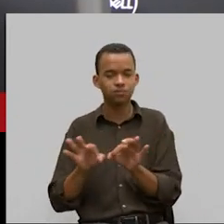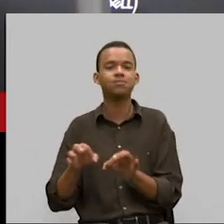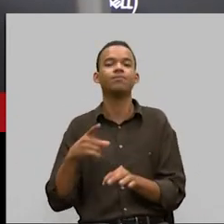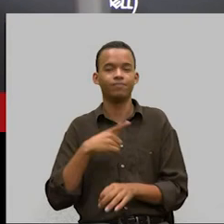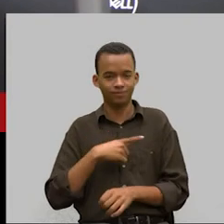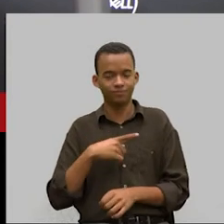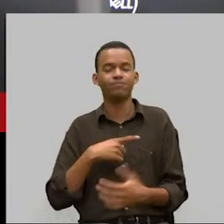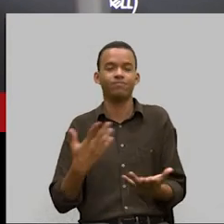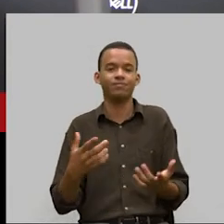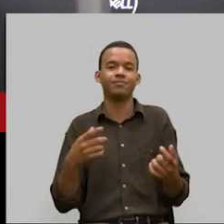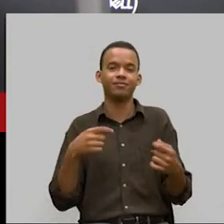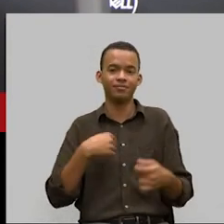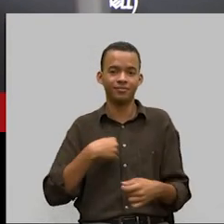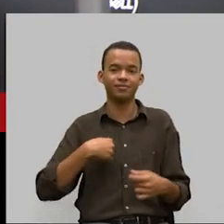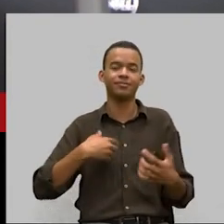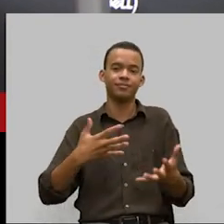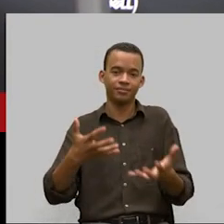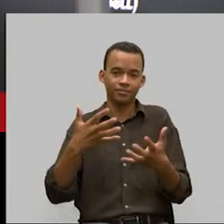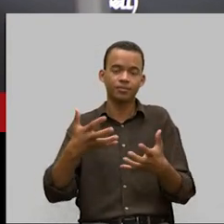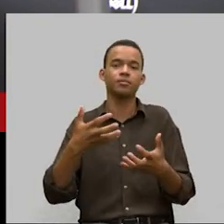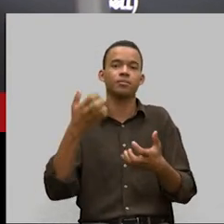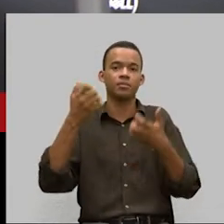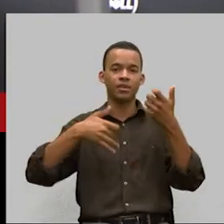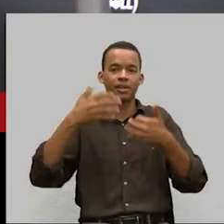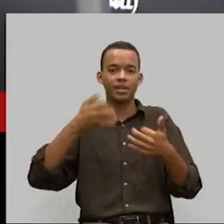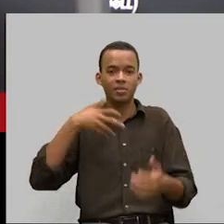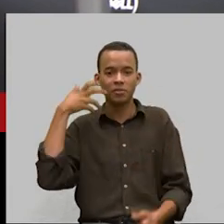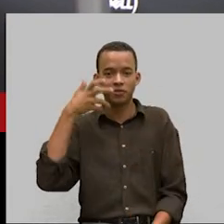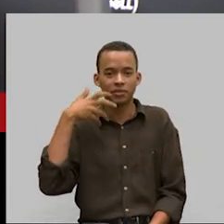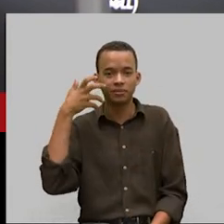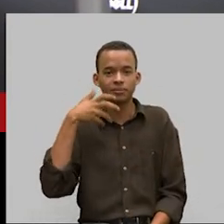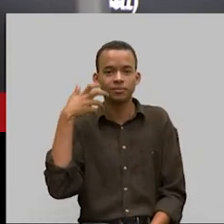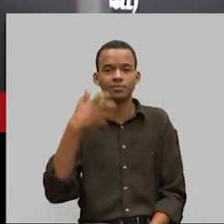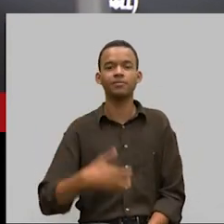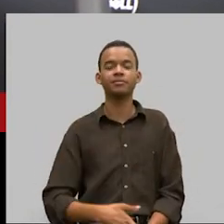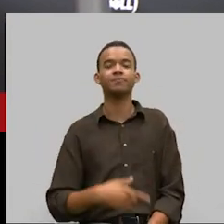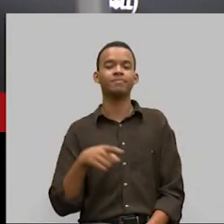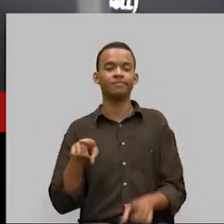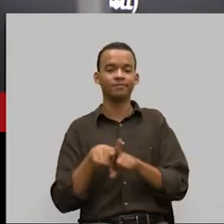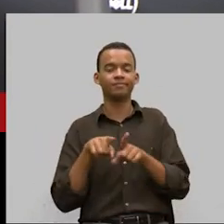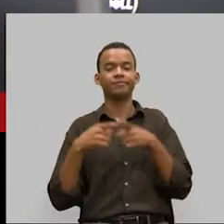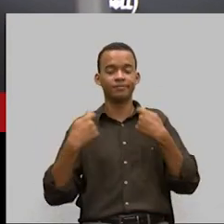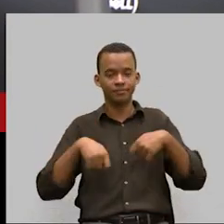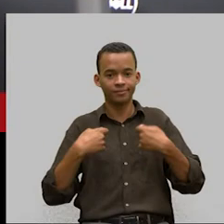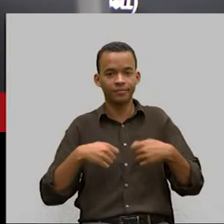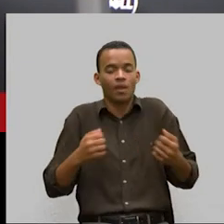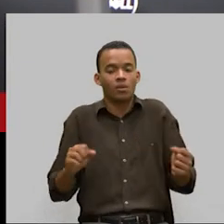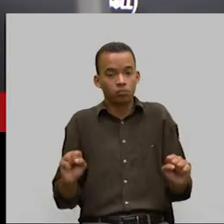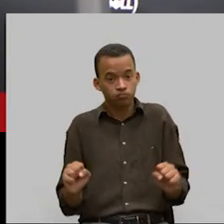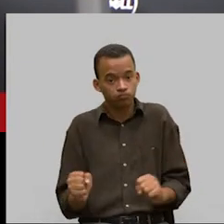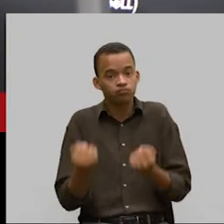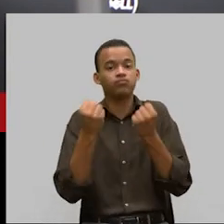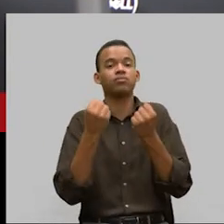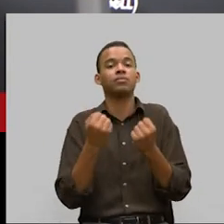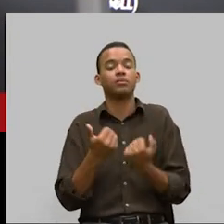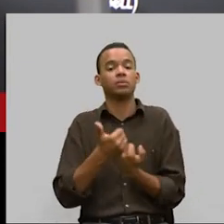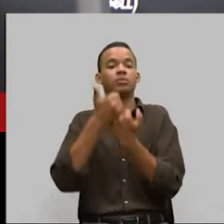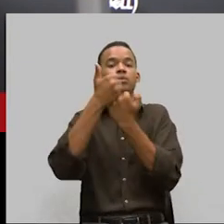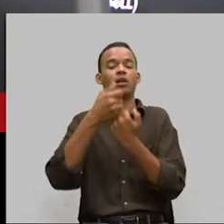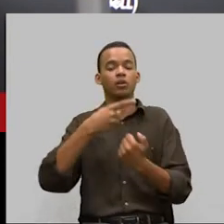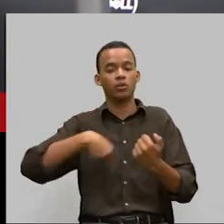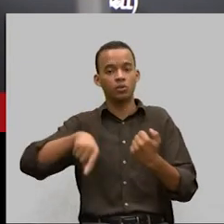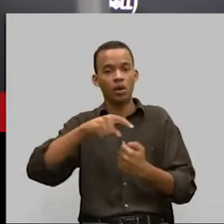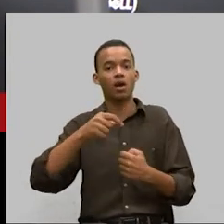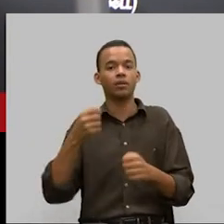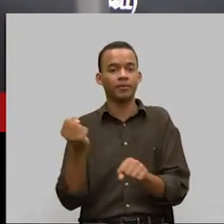isso né que eu gostaria de deixar aqui pra gente fortalecer cada vez mais né Essas bases que realmente constrói